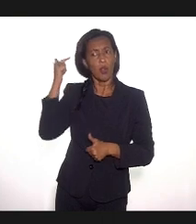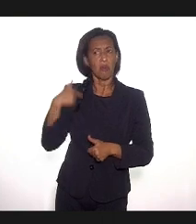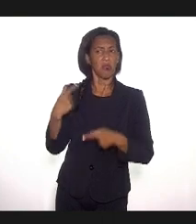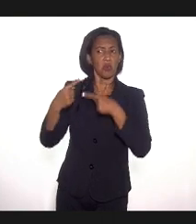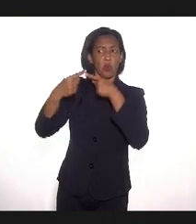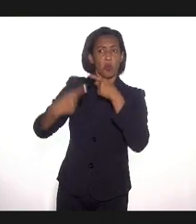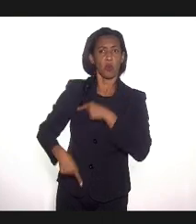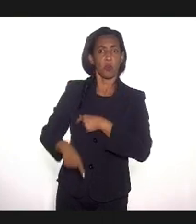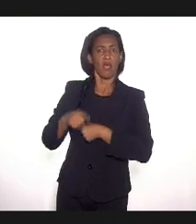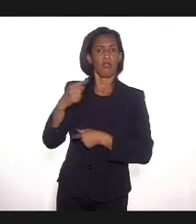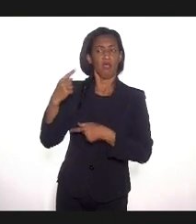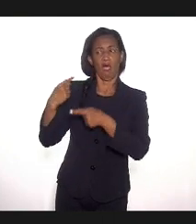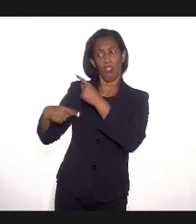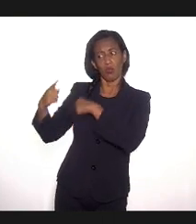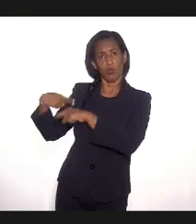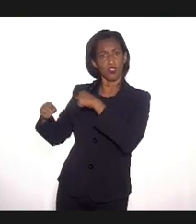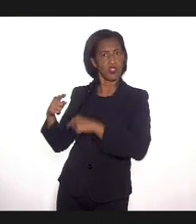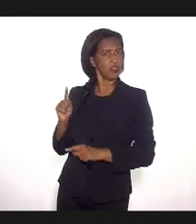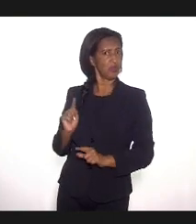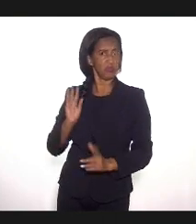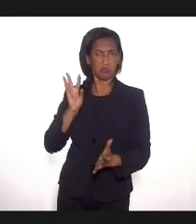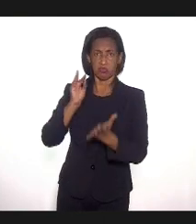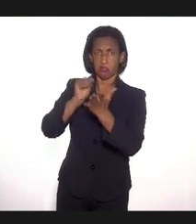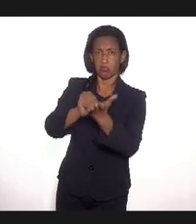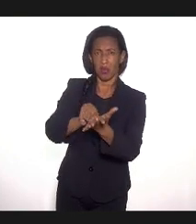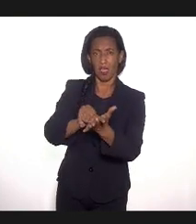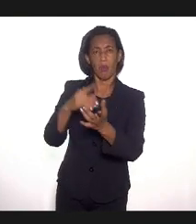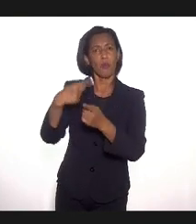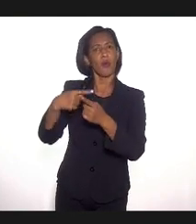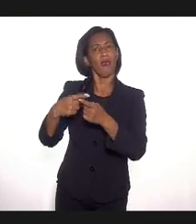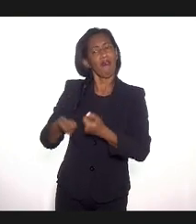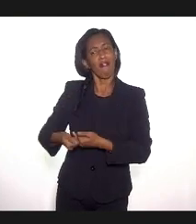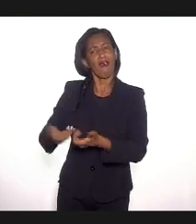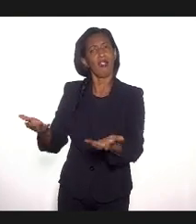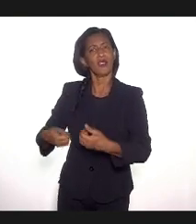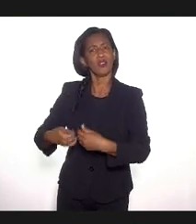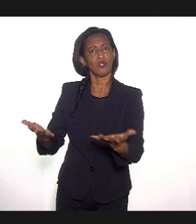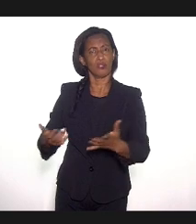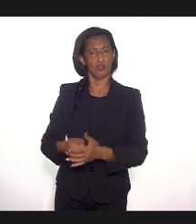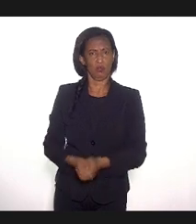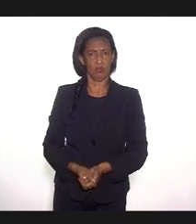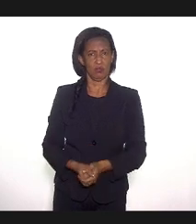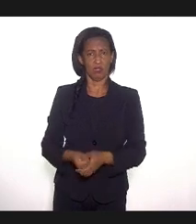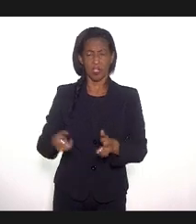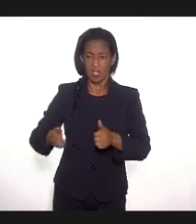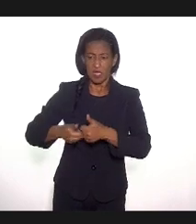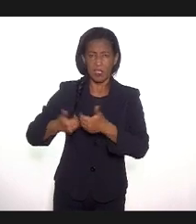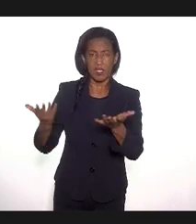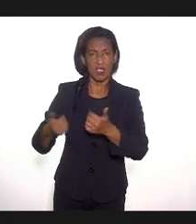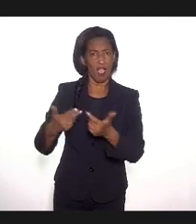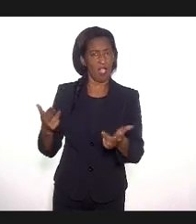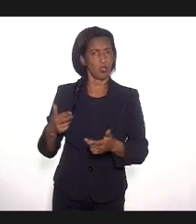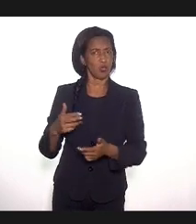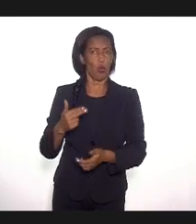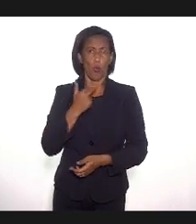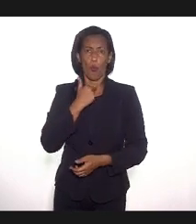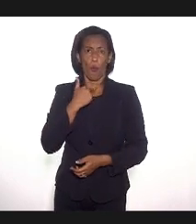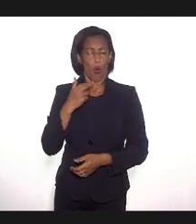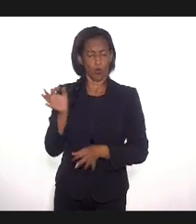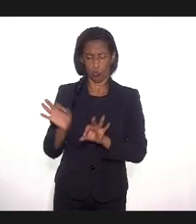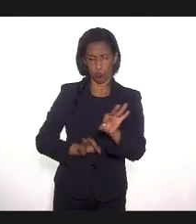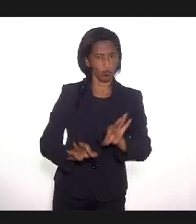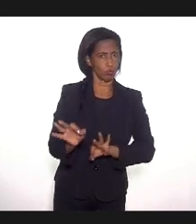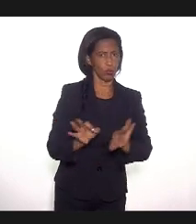exemplo, desse retroativo, porque esse retroativo implica em gastos. Esses gastos teriam que vir do governo. Você não pode, num